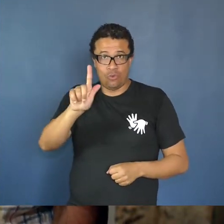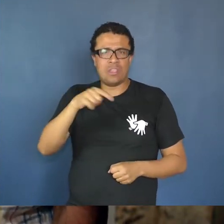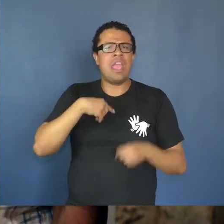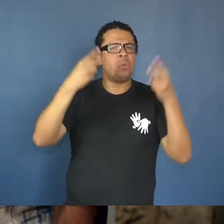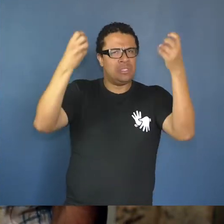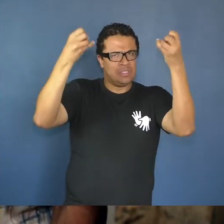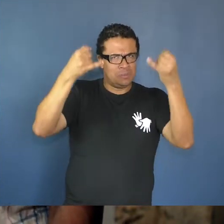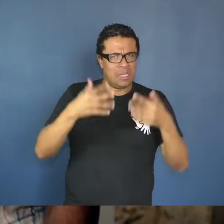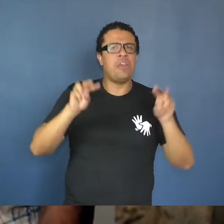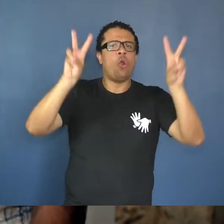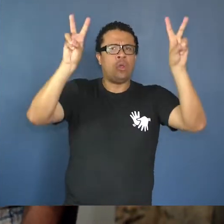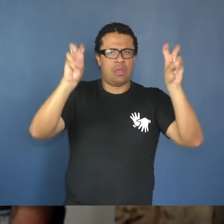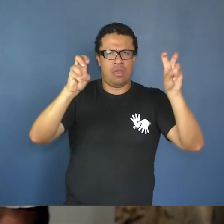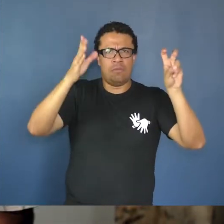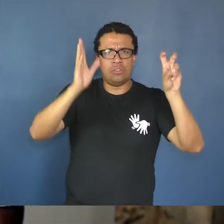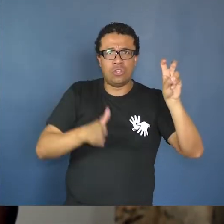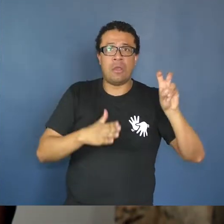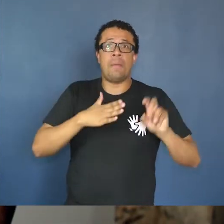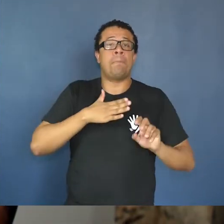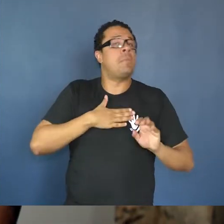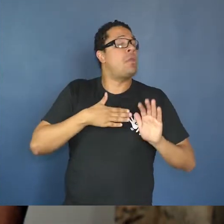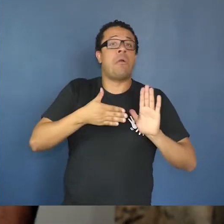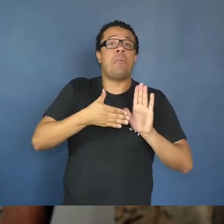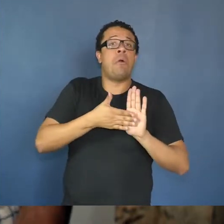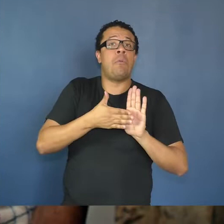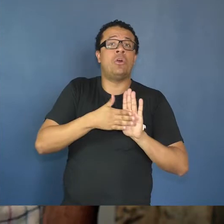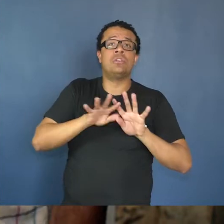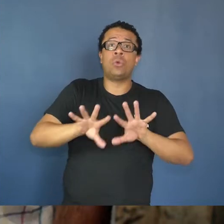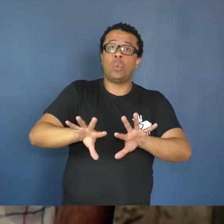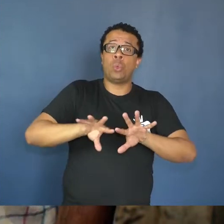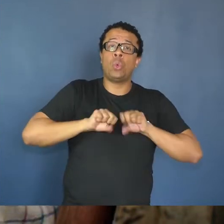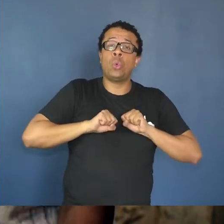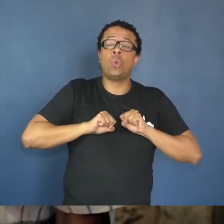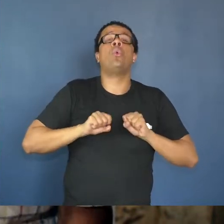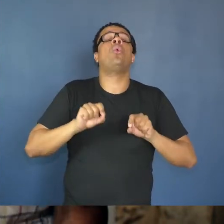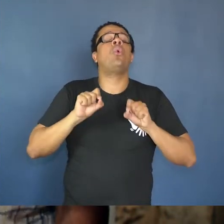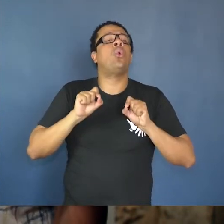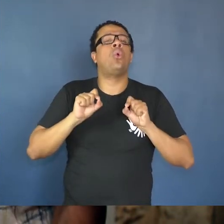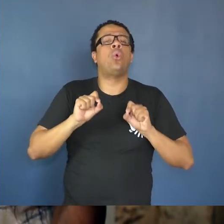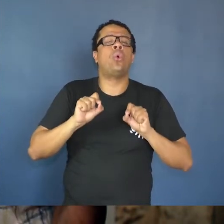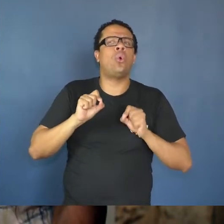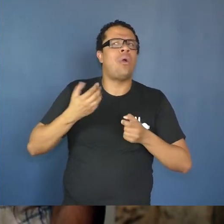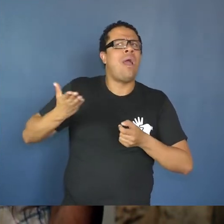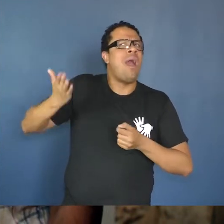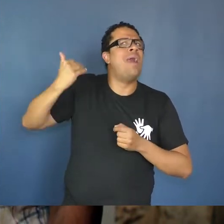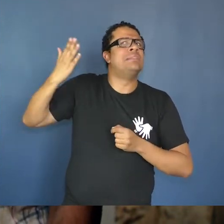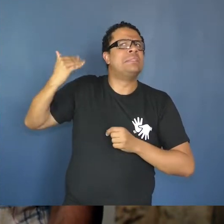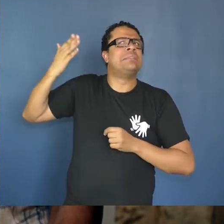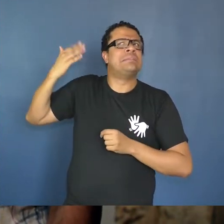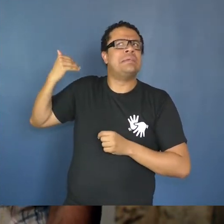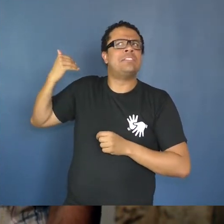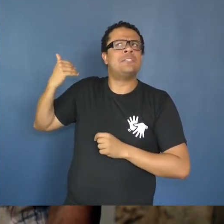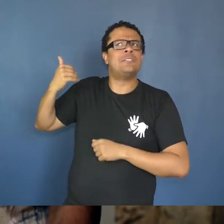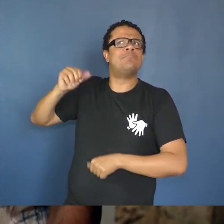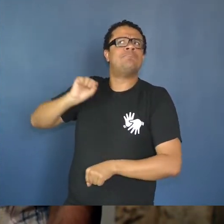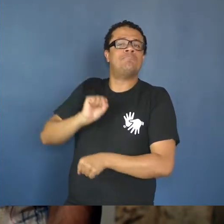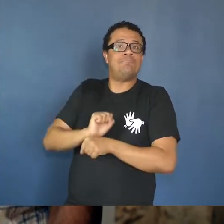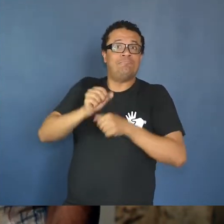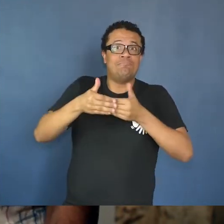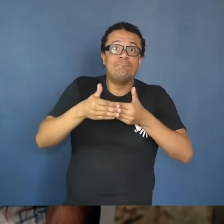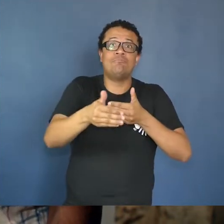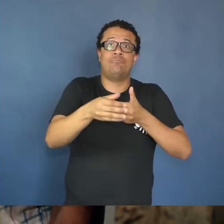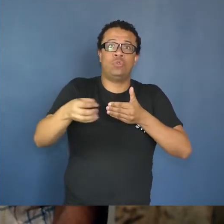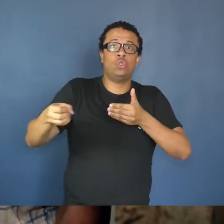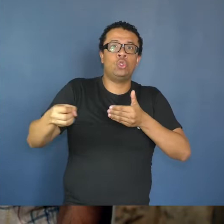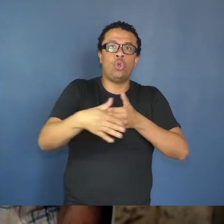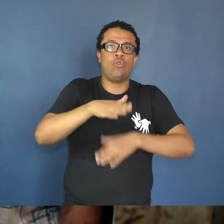junguiano. Eu falo muito, Jung que me proporcionou abrir mão de tudo que eu vinha fazendo